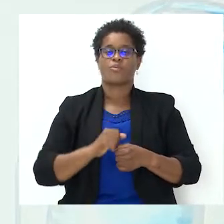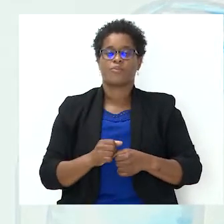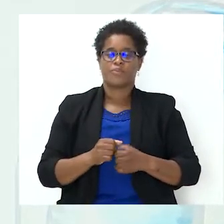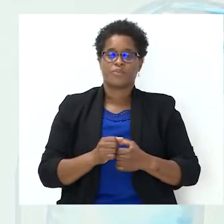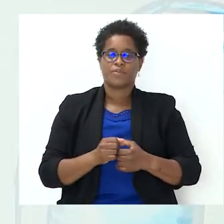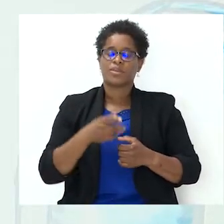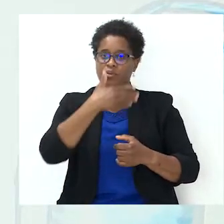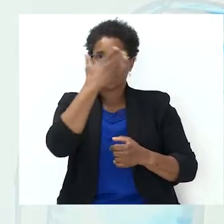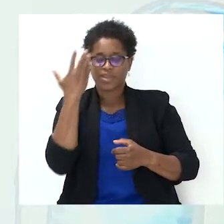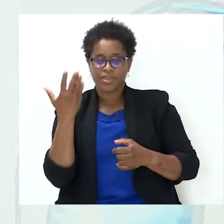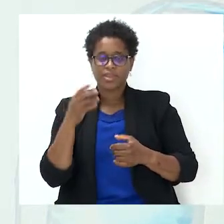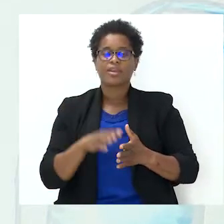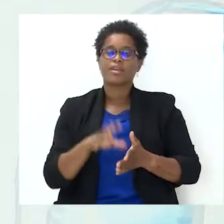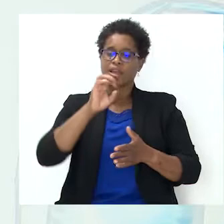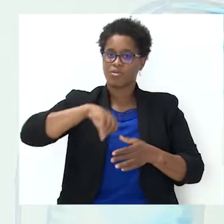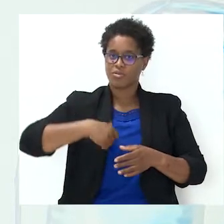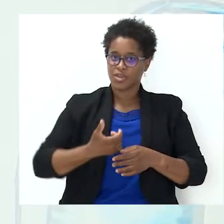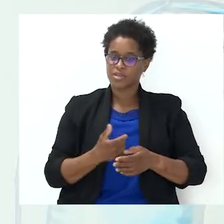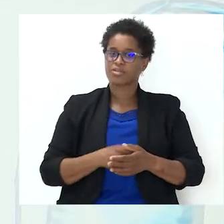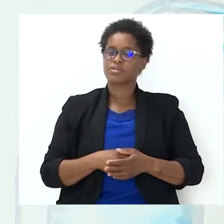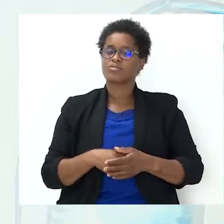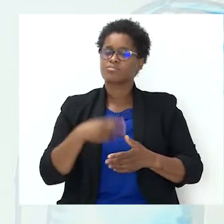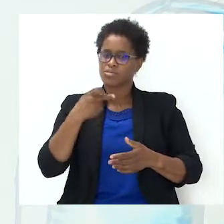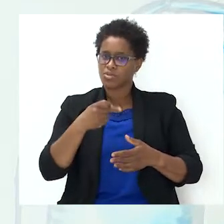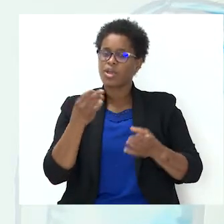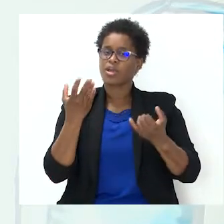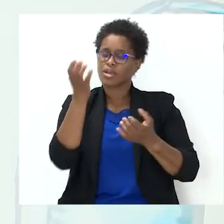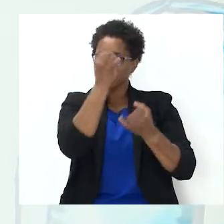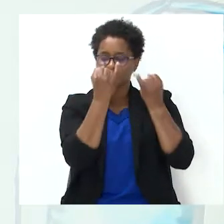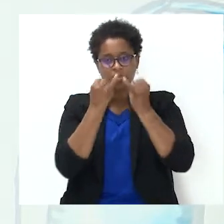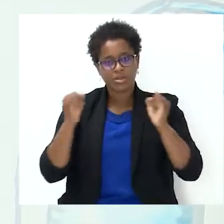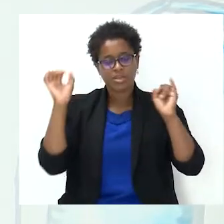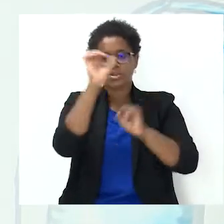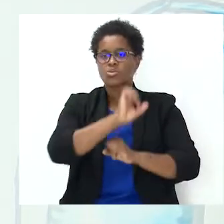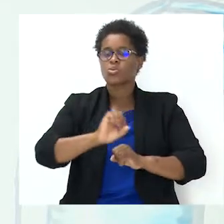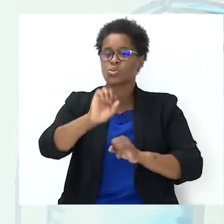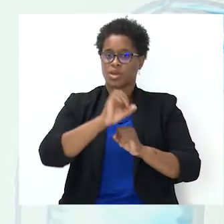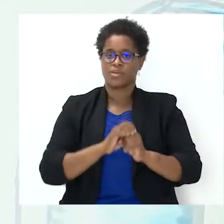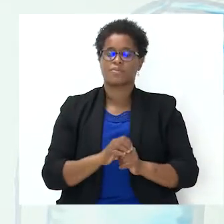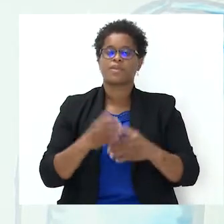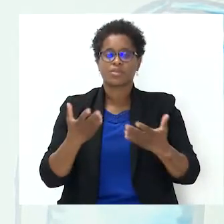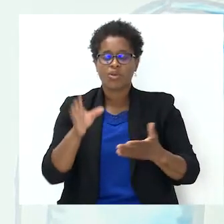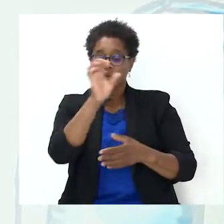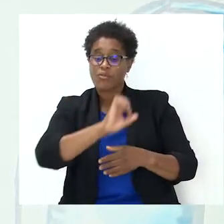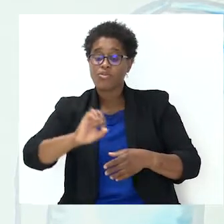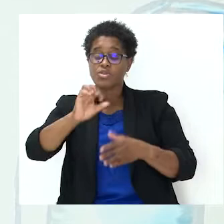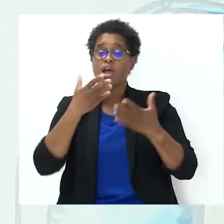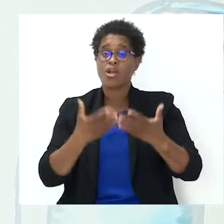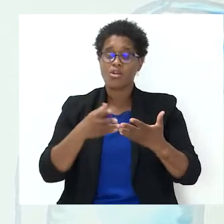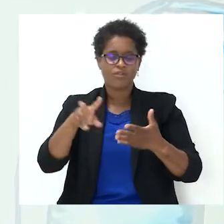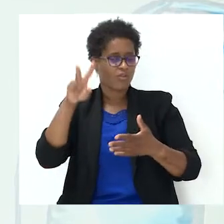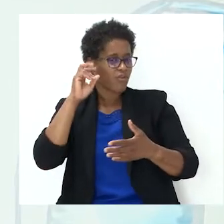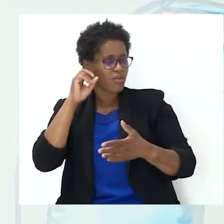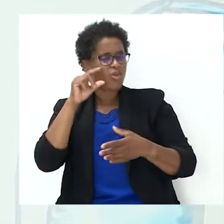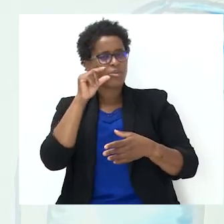1975, o dia em que Cabo Verde tomou a sua independência. Então, vocês agora vão ouvir